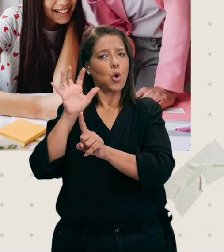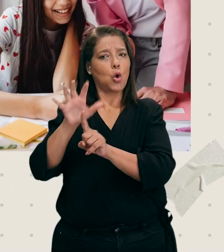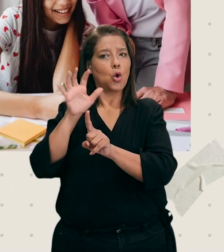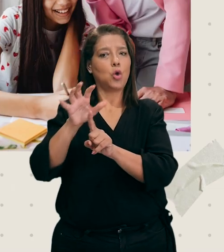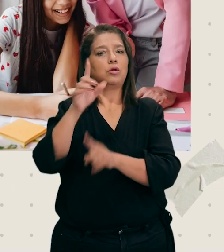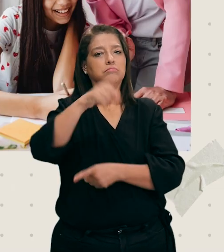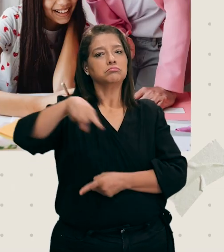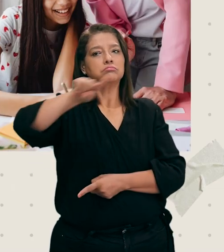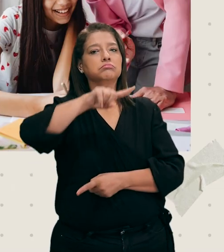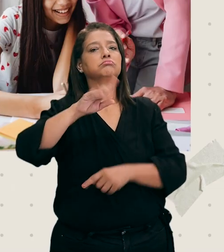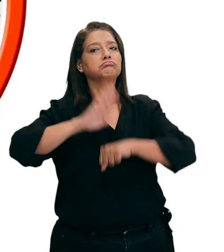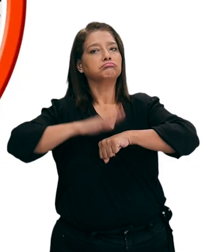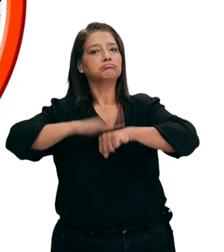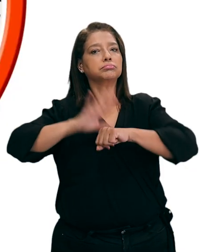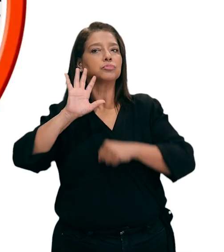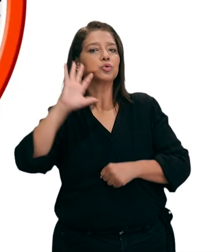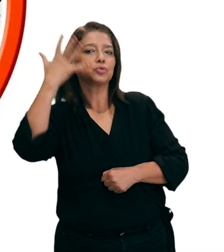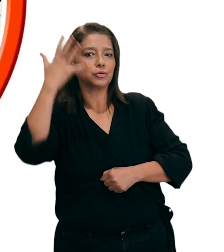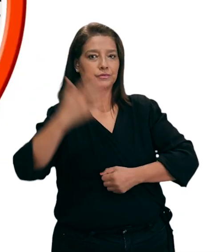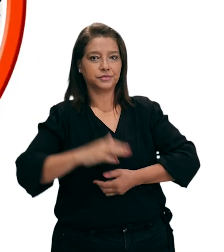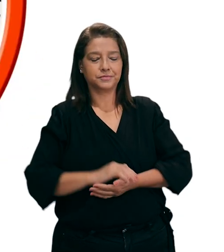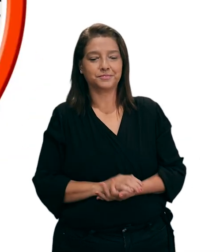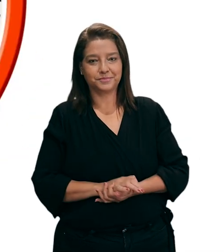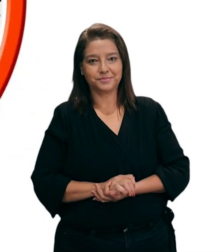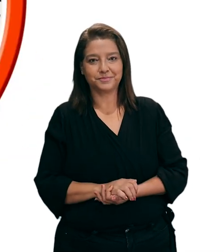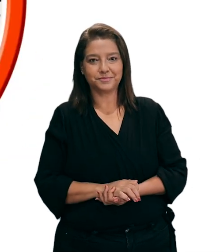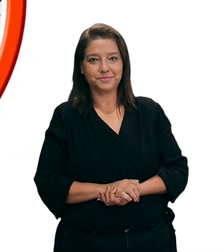a tomar uma atitude.